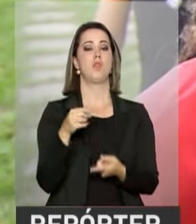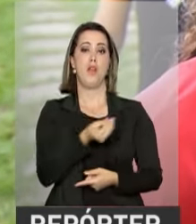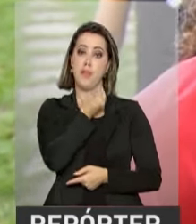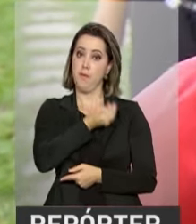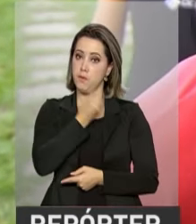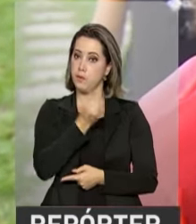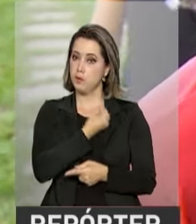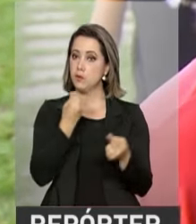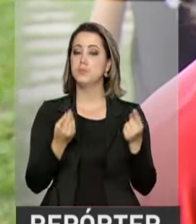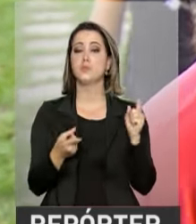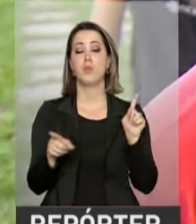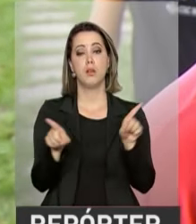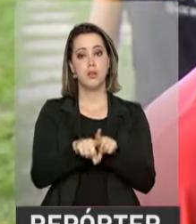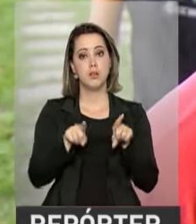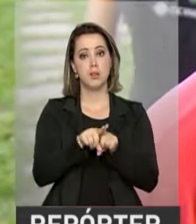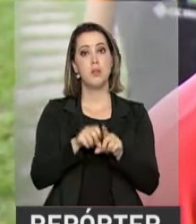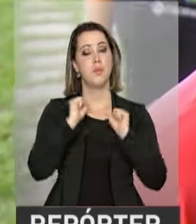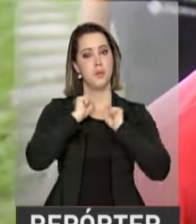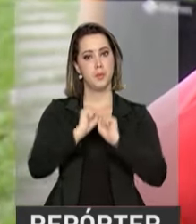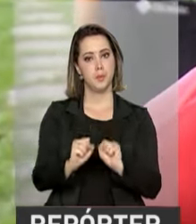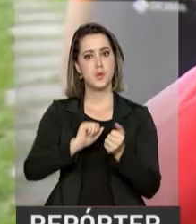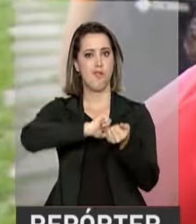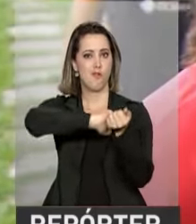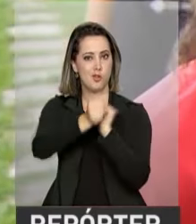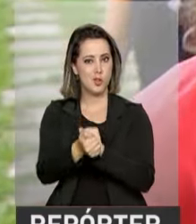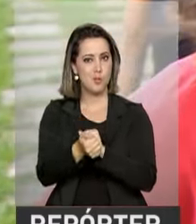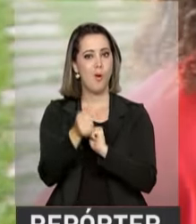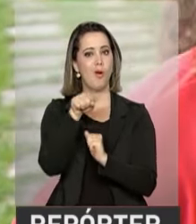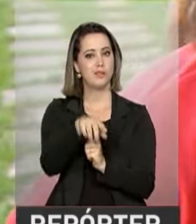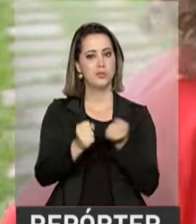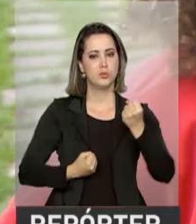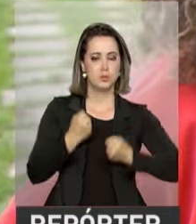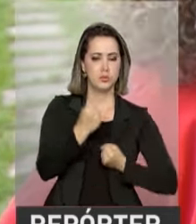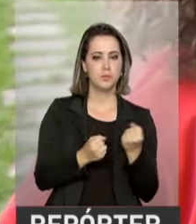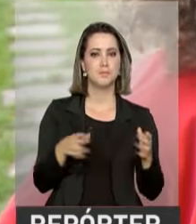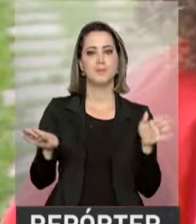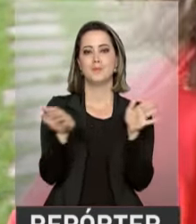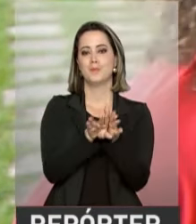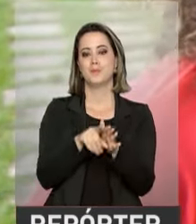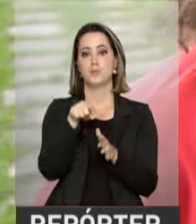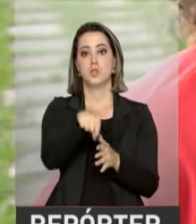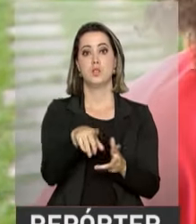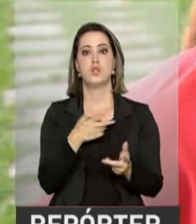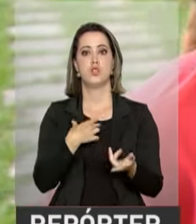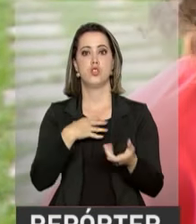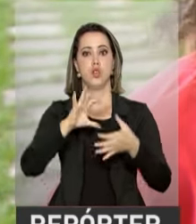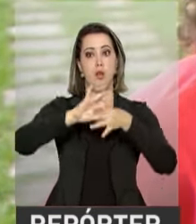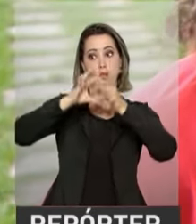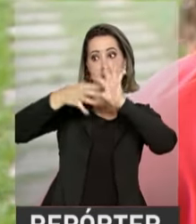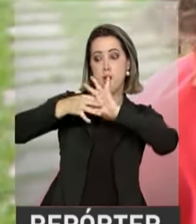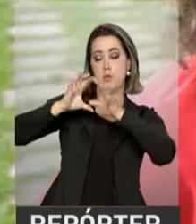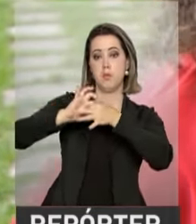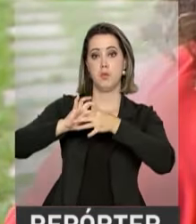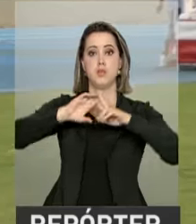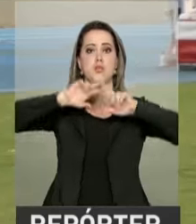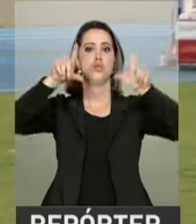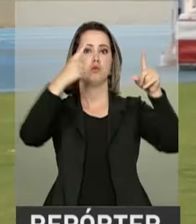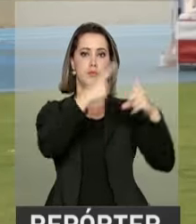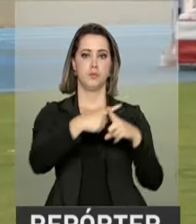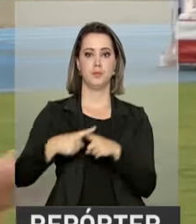na vida mas também se for possível no esporte um atletismo que ele chegue à olimpíada brancos competições